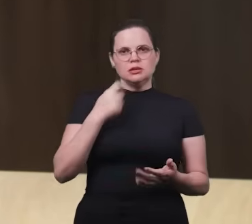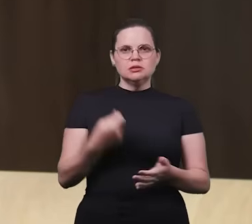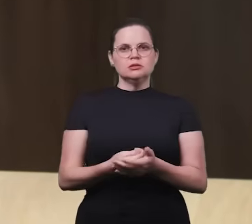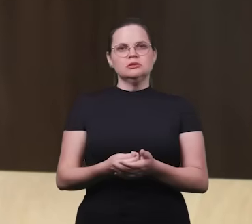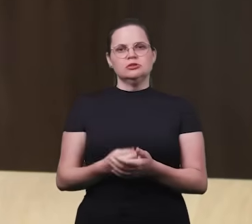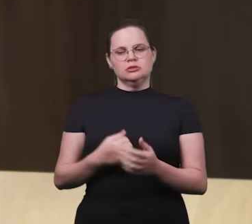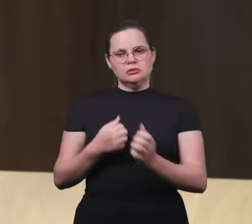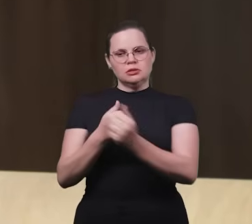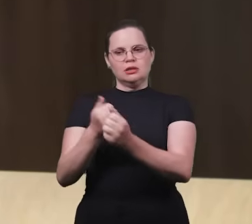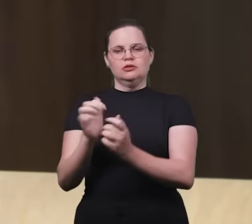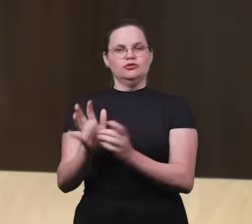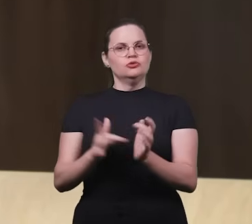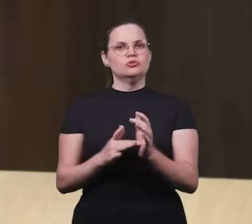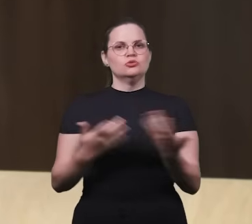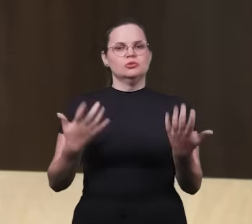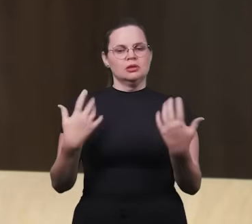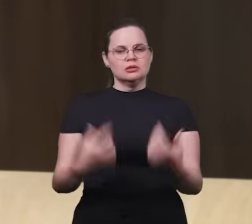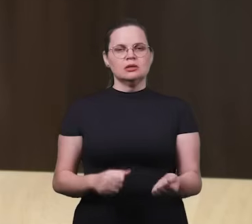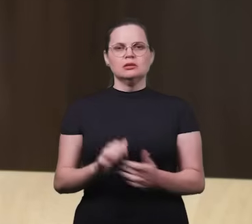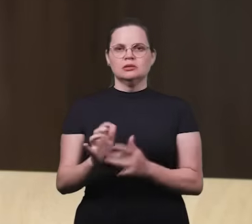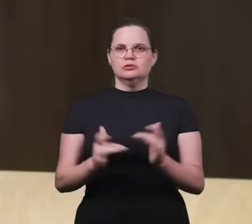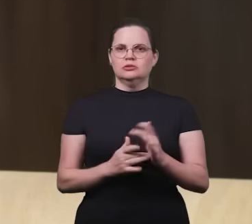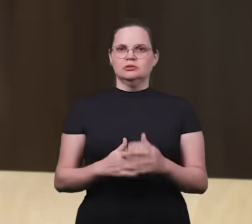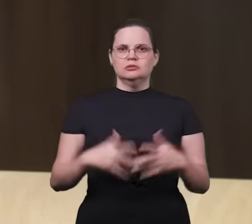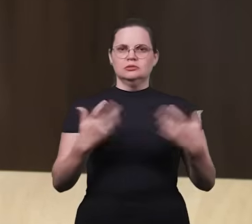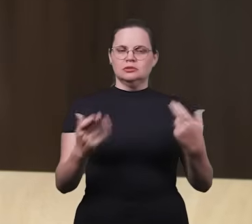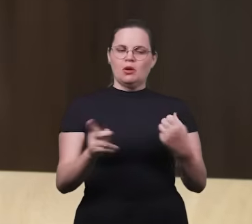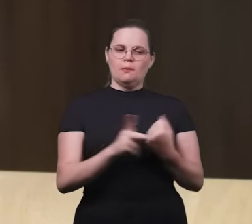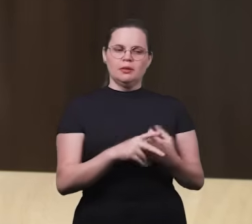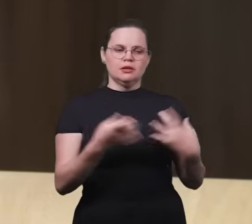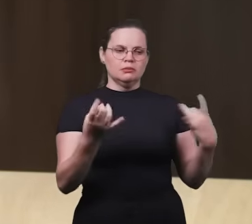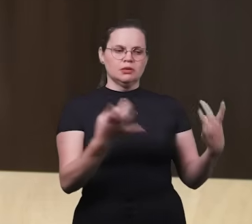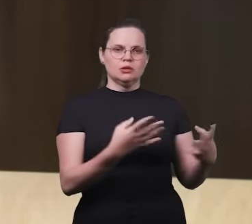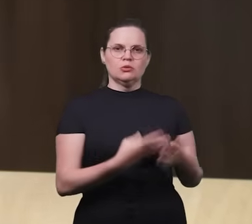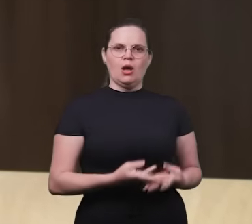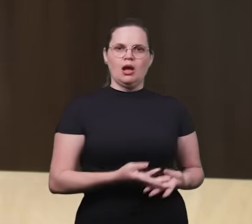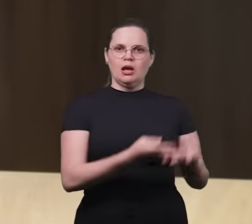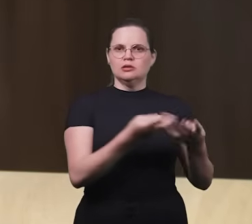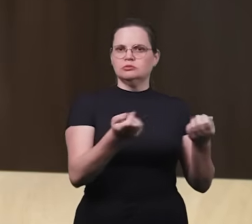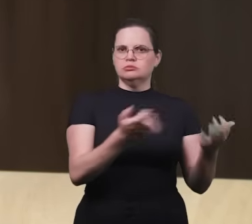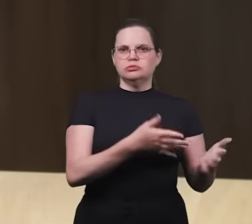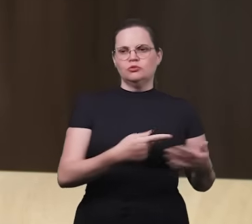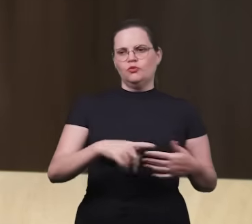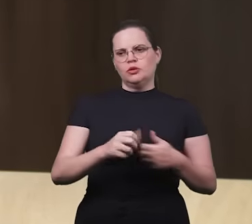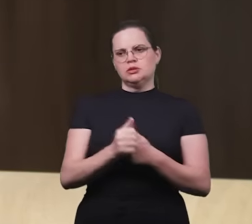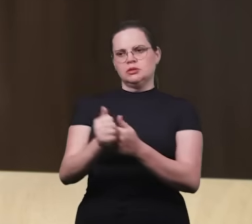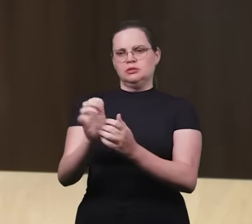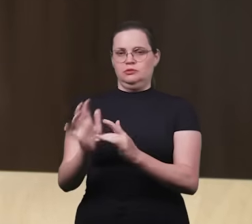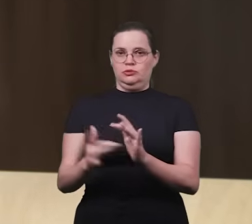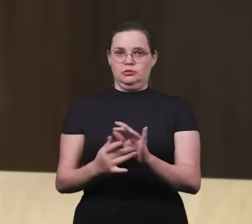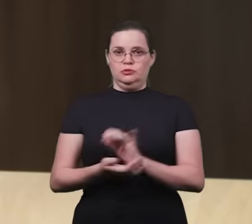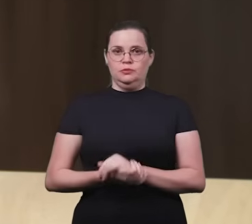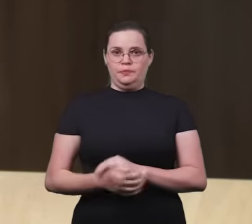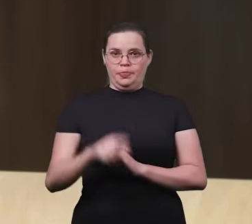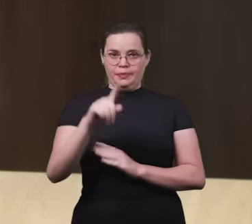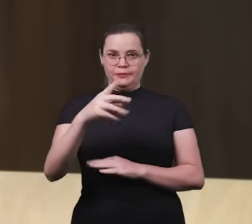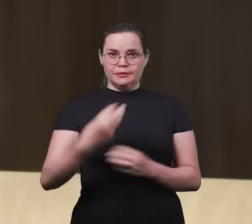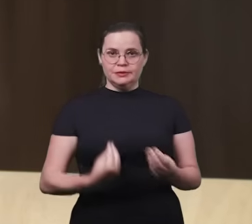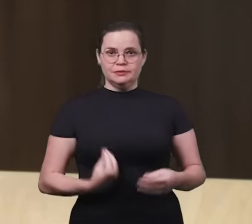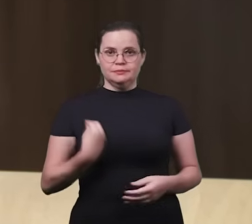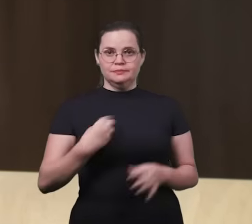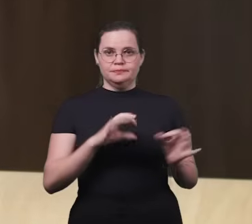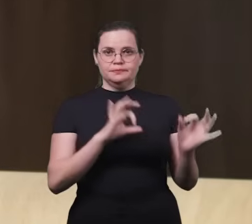as suas redes, o seu velho homem e seguiu a Jesus. E hoje você que está participando conosco